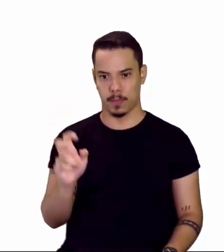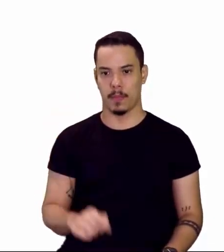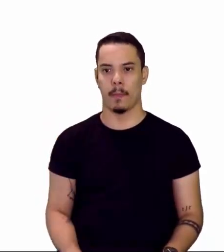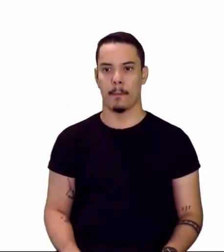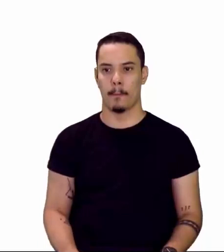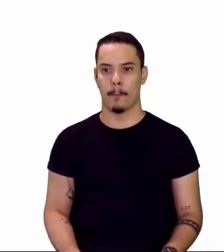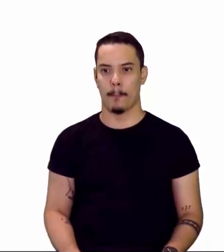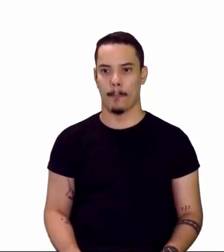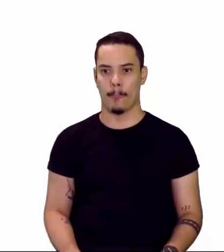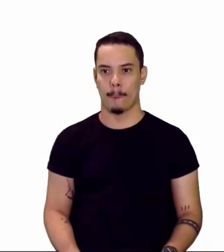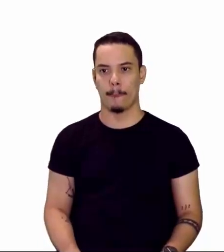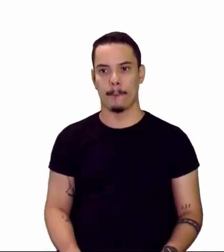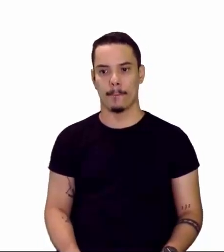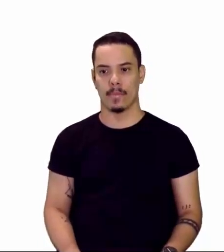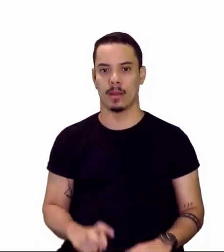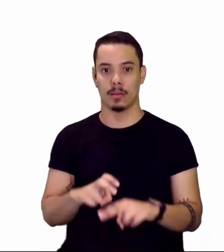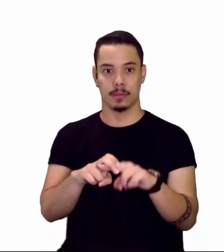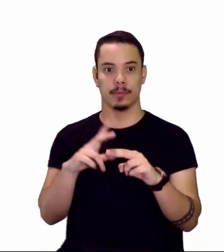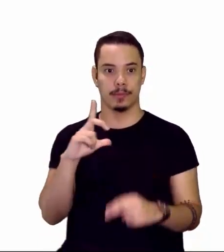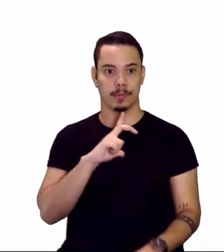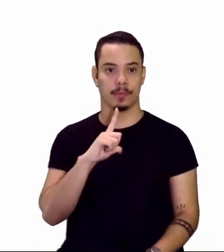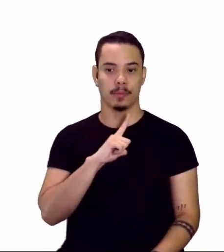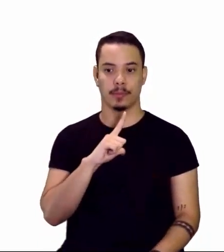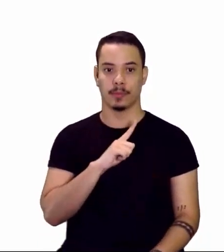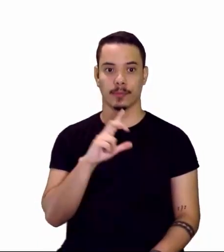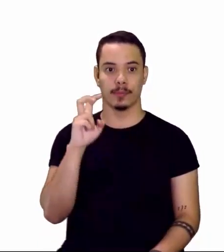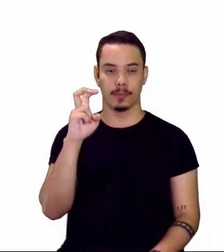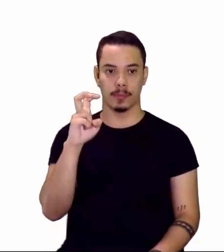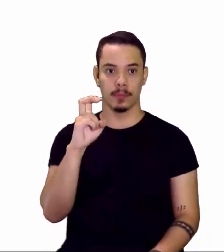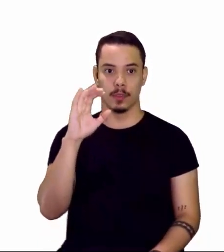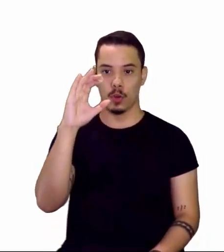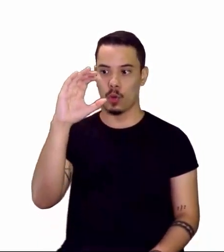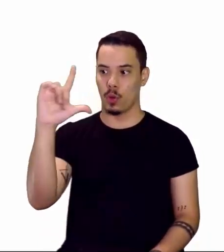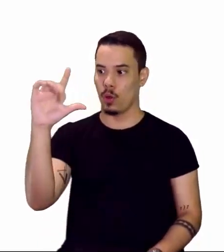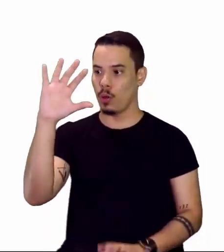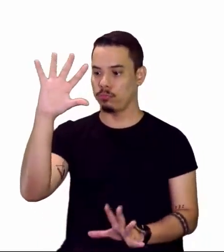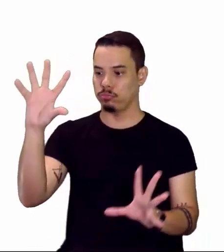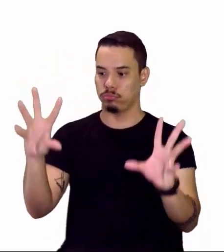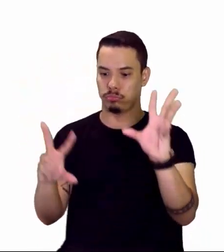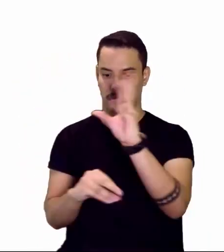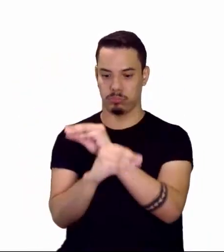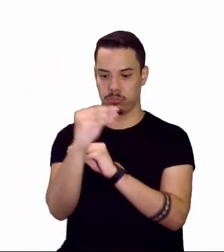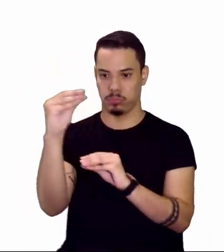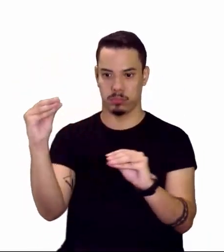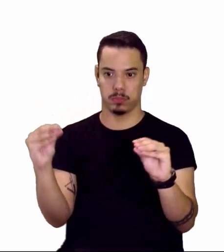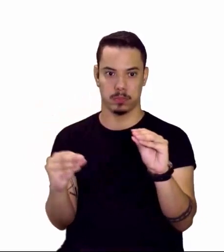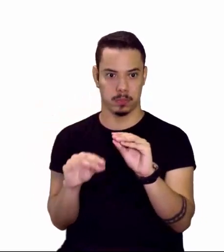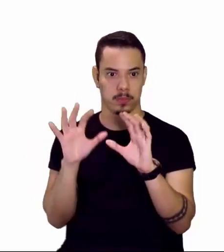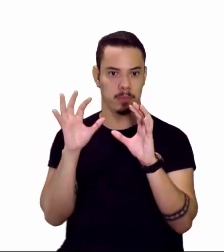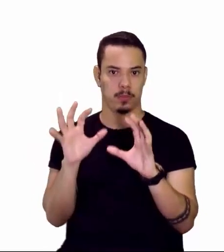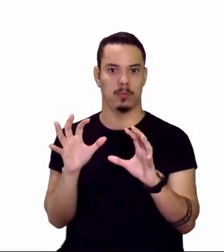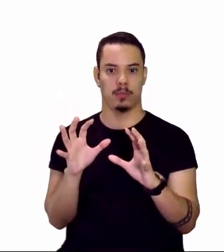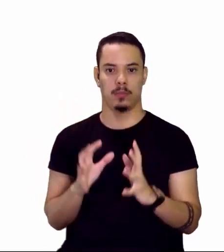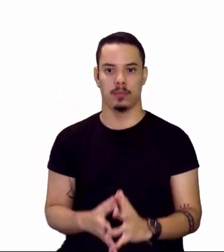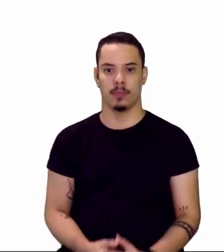ele está ligado com 5 átomos de cloro, todas as ligações covalentes.